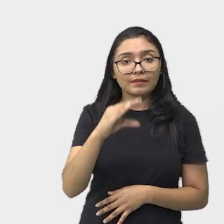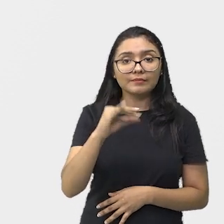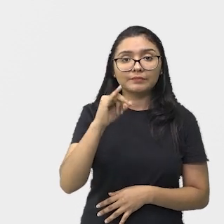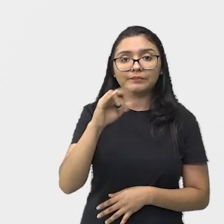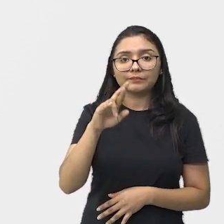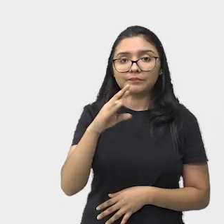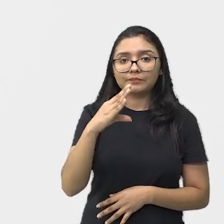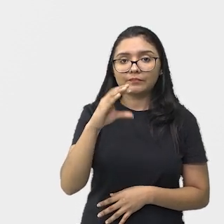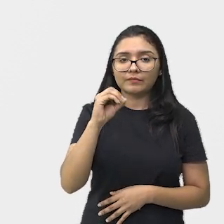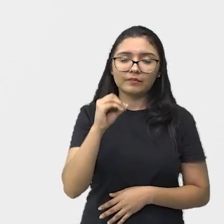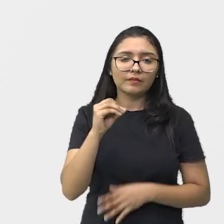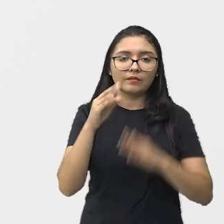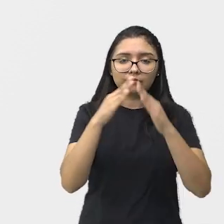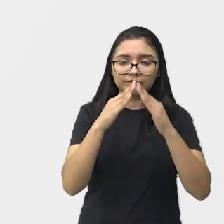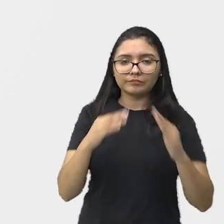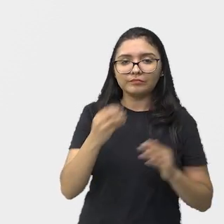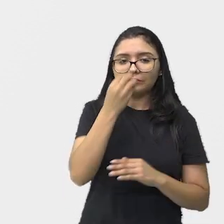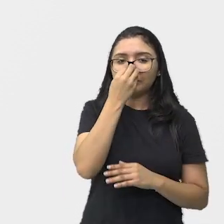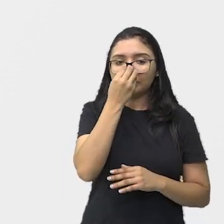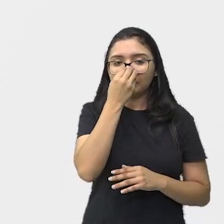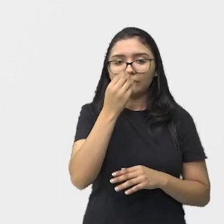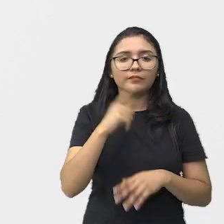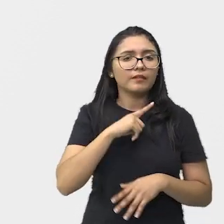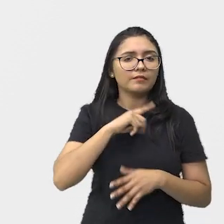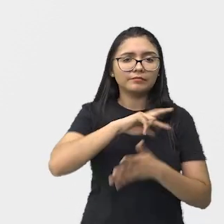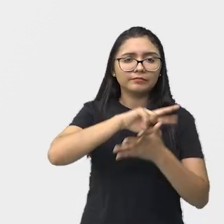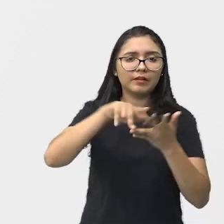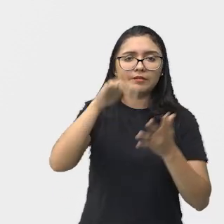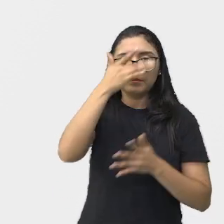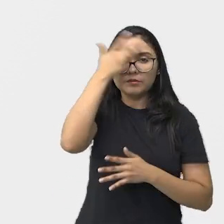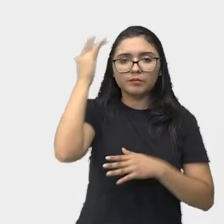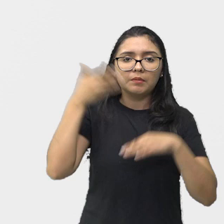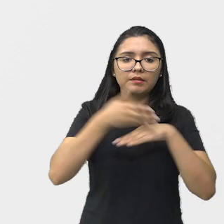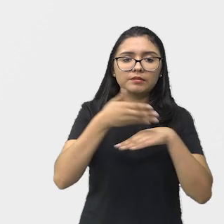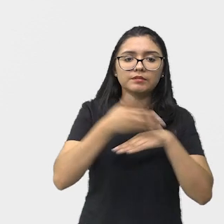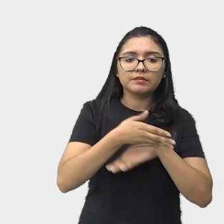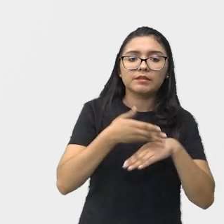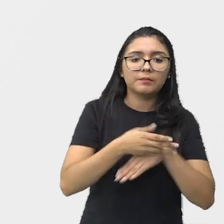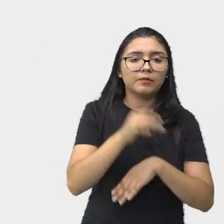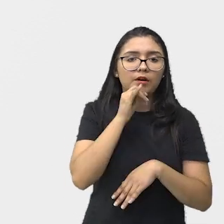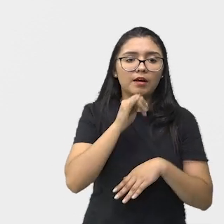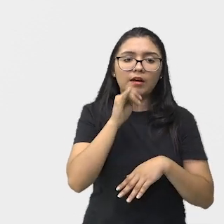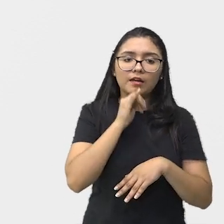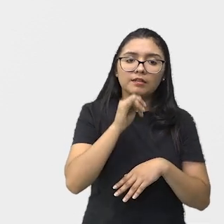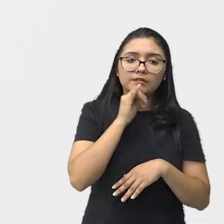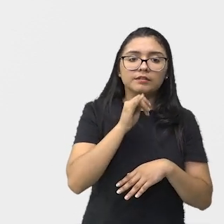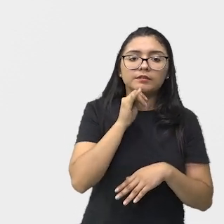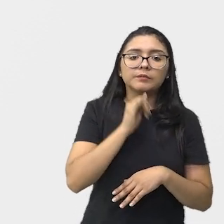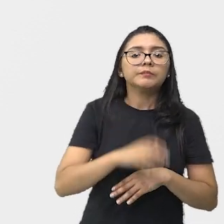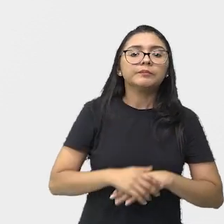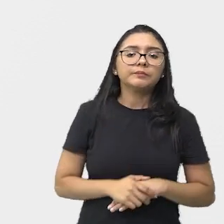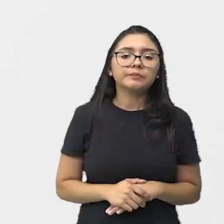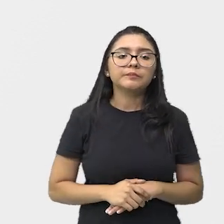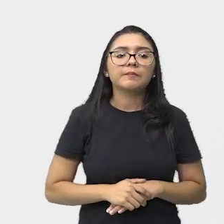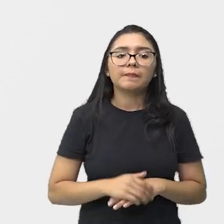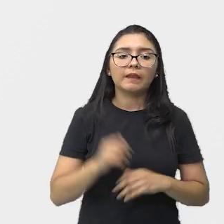por artistas como acróbatas, malabaristas, ilusionistas, palhaços, equilibristas